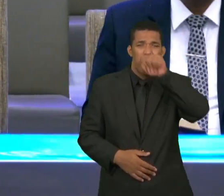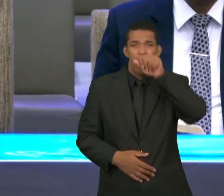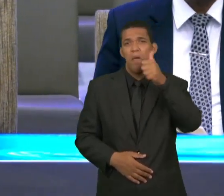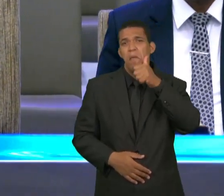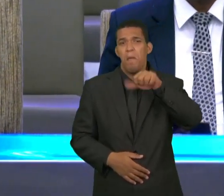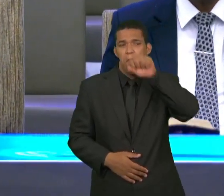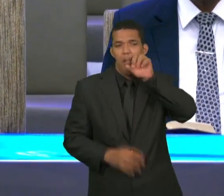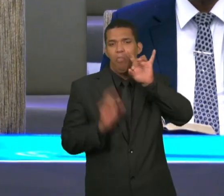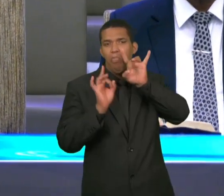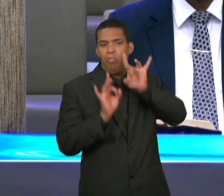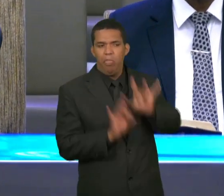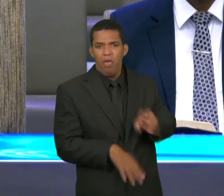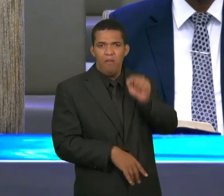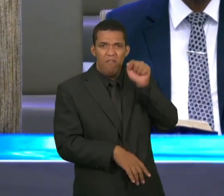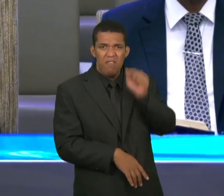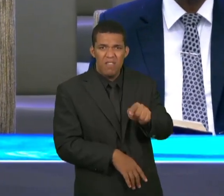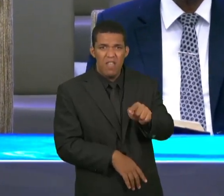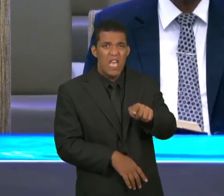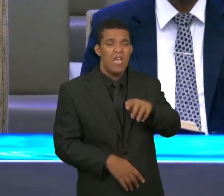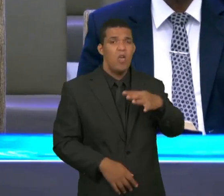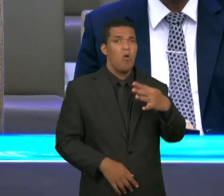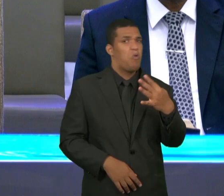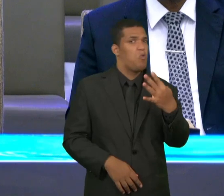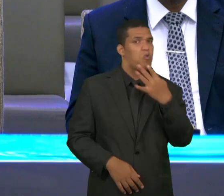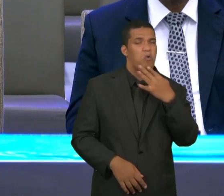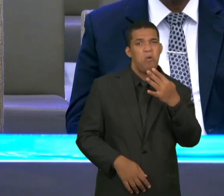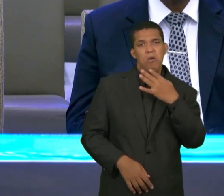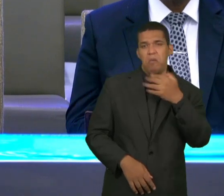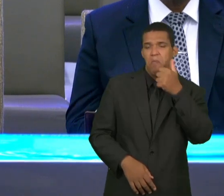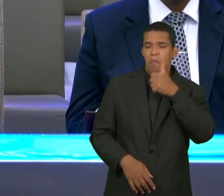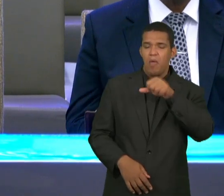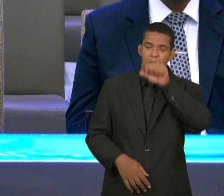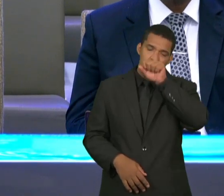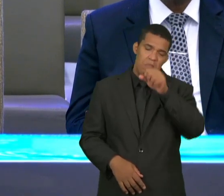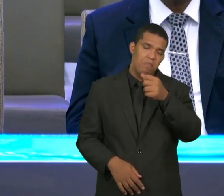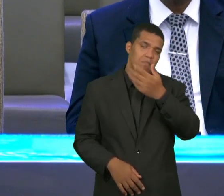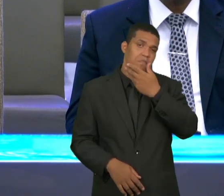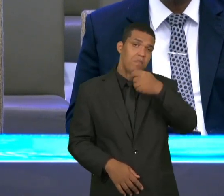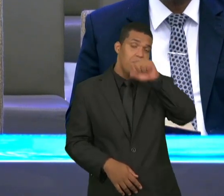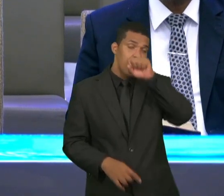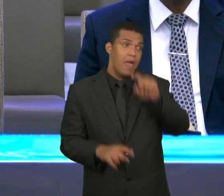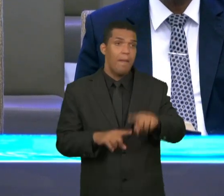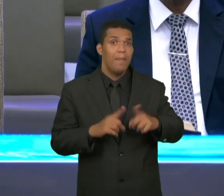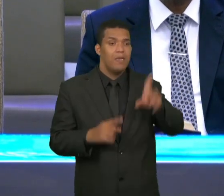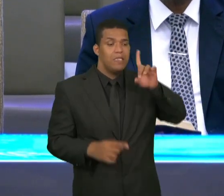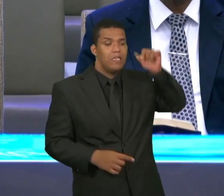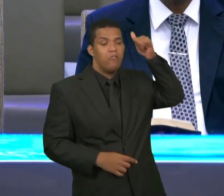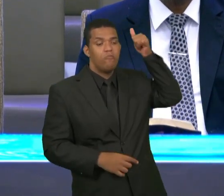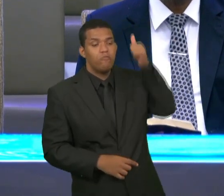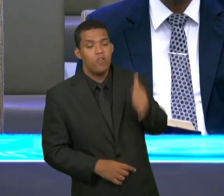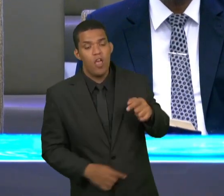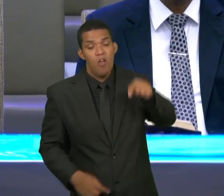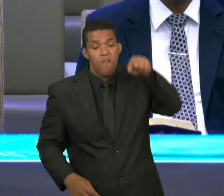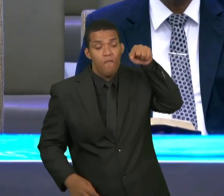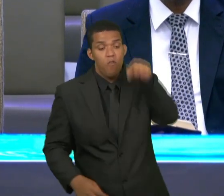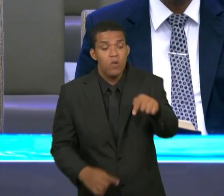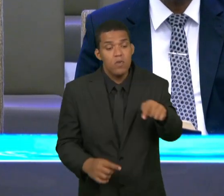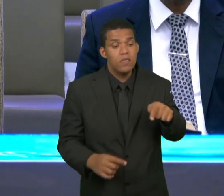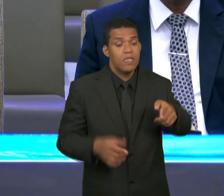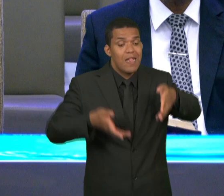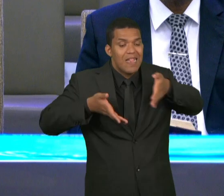você que não conhece seu pai e sua mãe, Deus está dizendo Eu te fiz